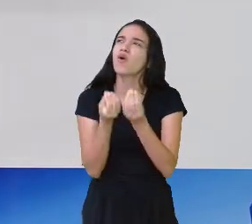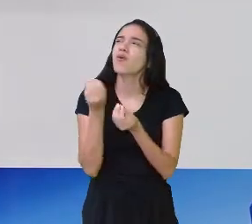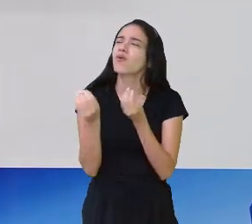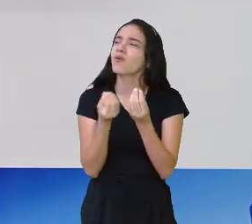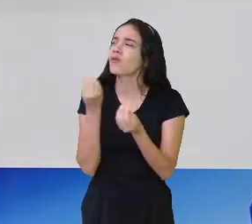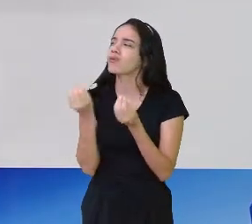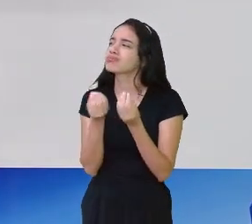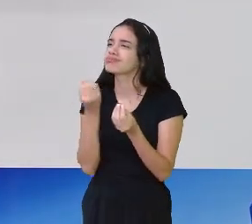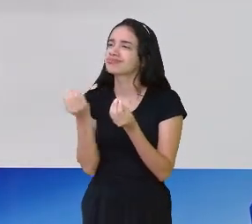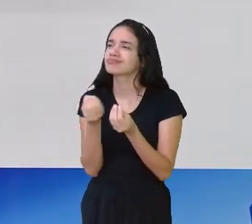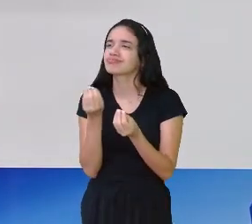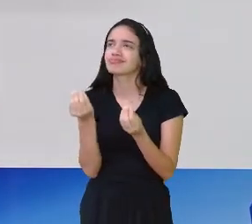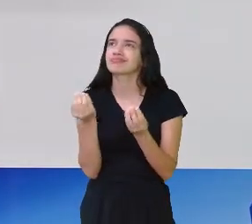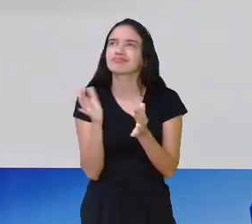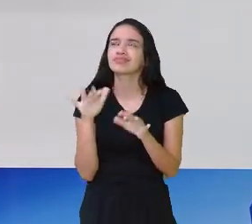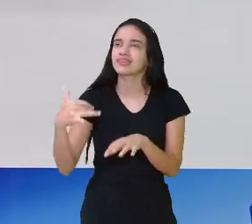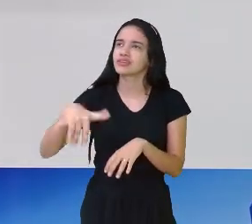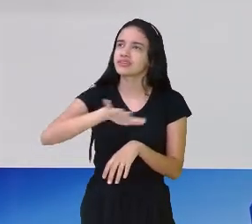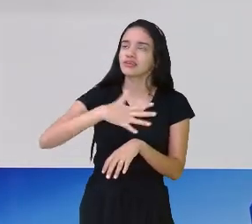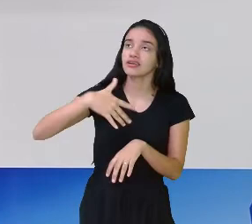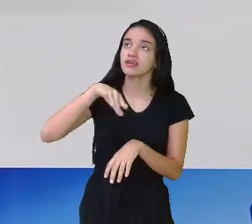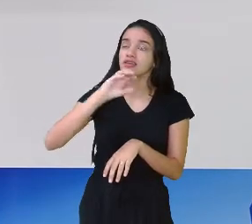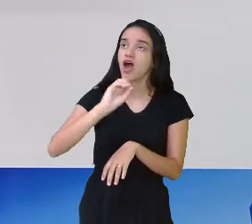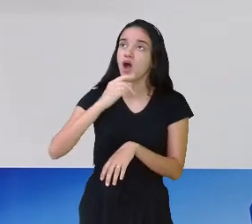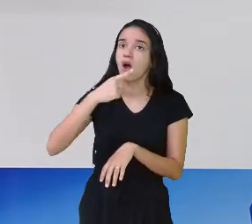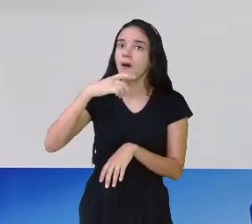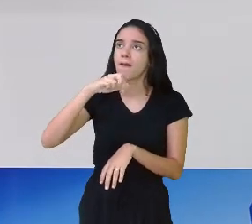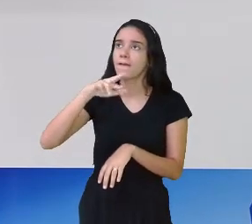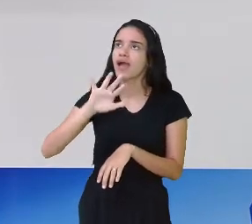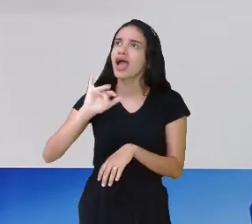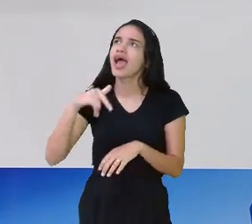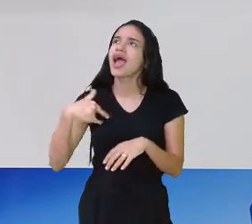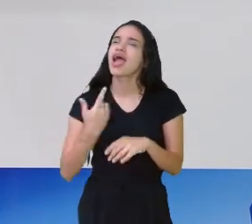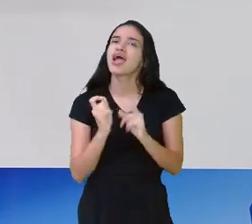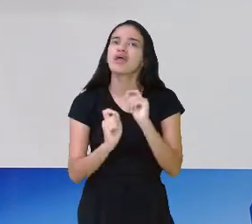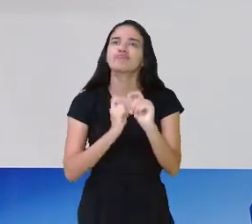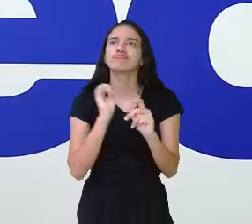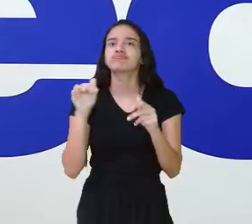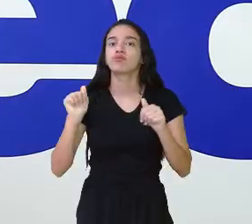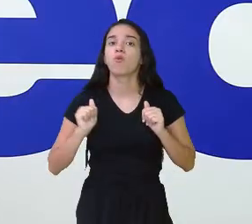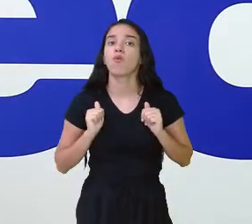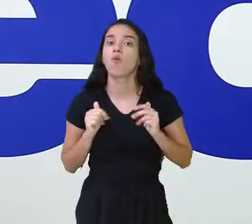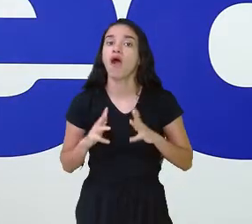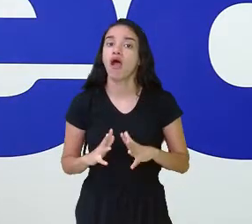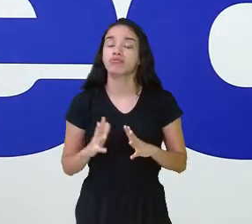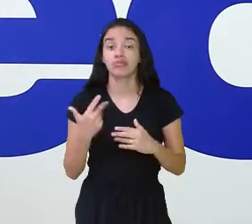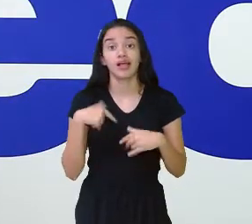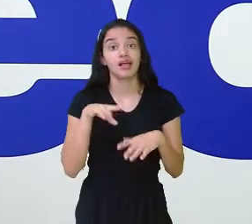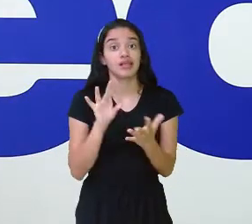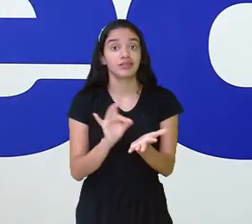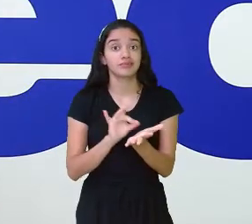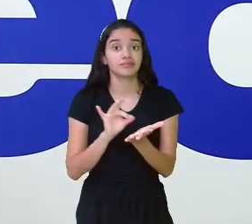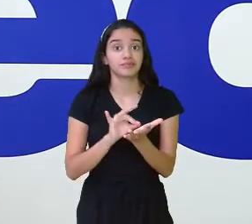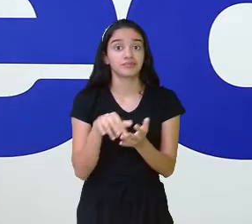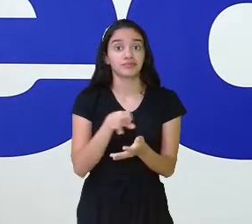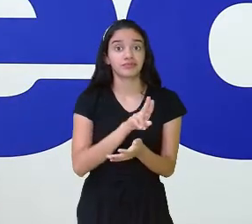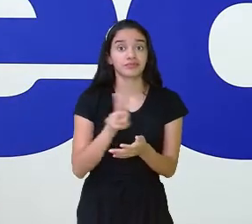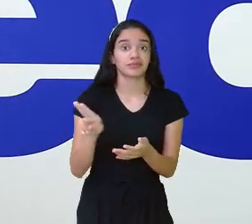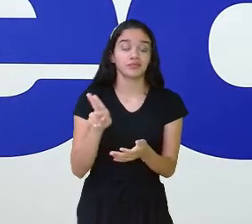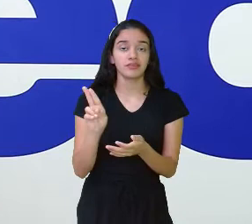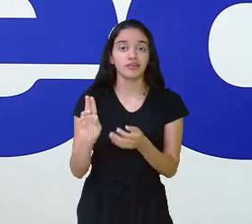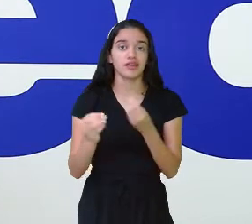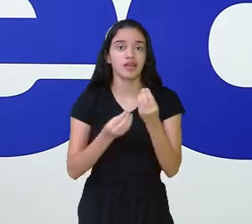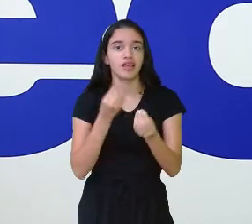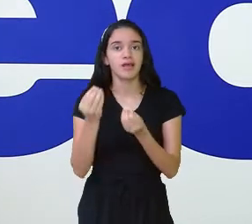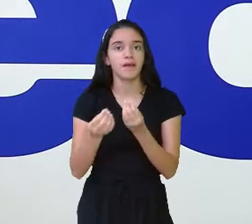balé? Um ato? Não, uma área? Não, na ópera é que é a área. É a área, é um ato. Como né? se fosse um ato. Na verdade, o nome mesmo é um